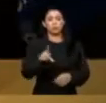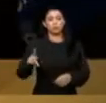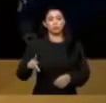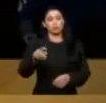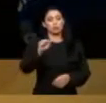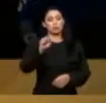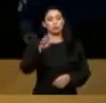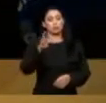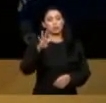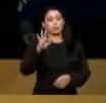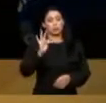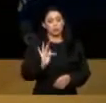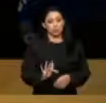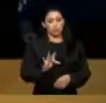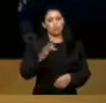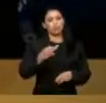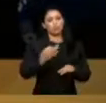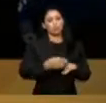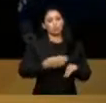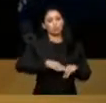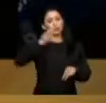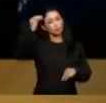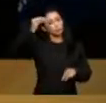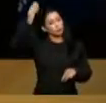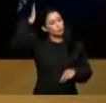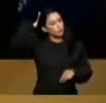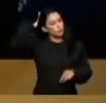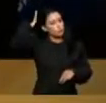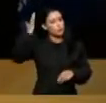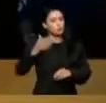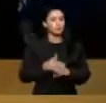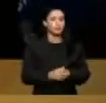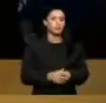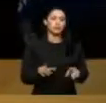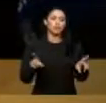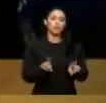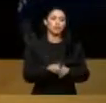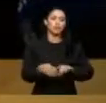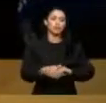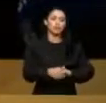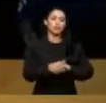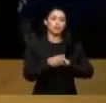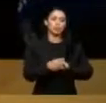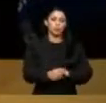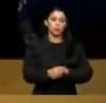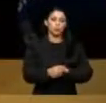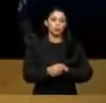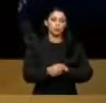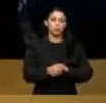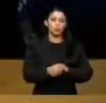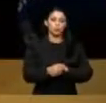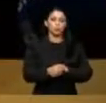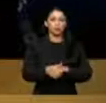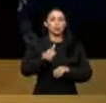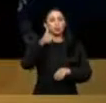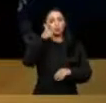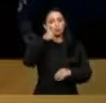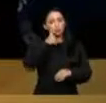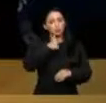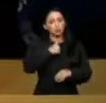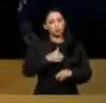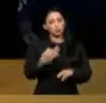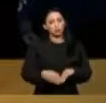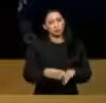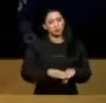Tribunal Federal, ministro Luiz Fux. Cumprimento também as excelentíssimas senhoras ministras Carmen Lúcia e